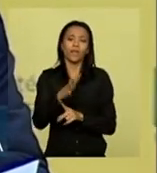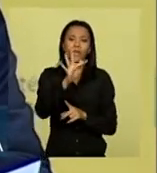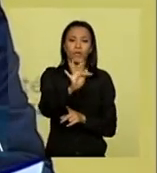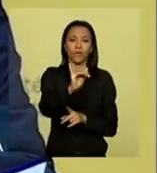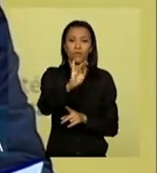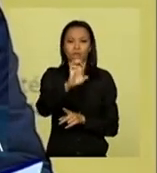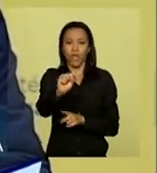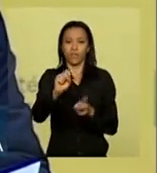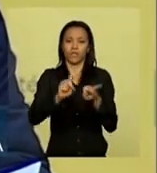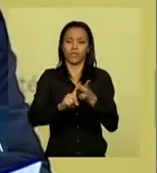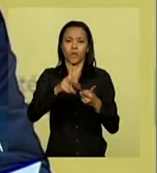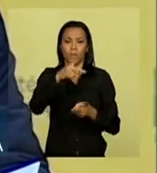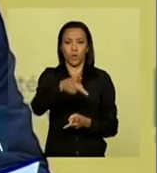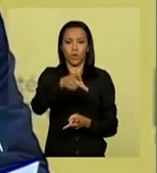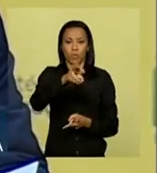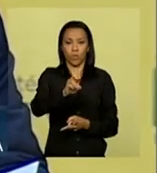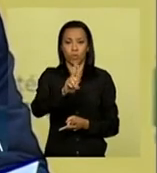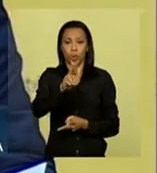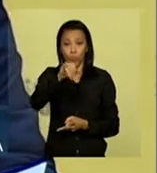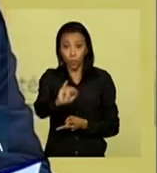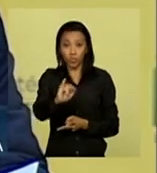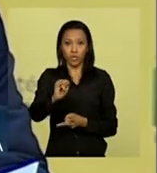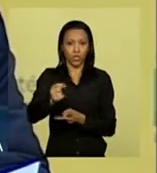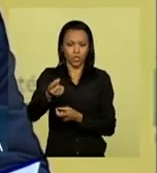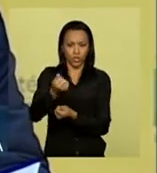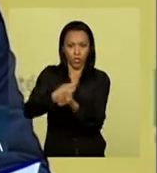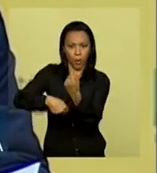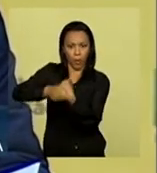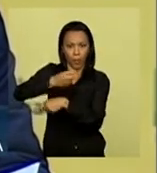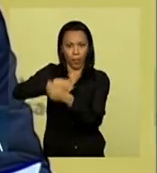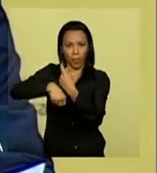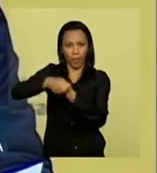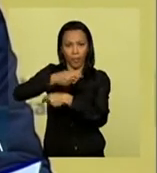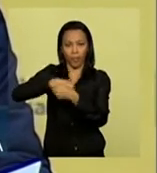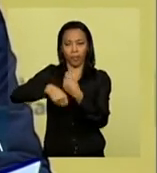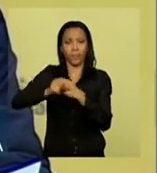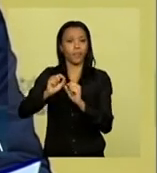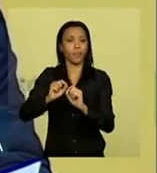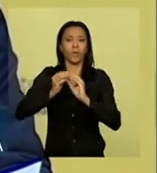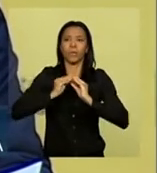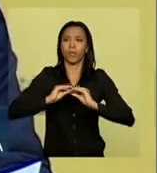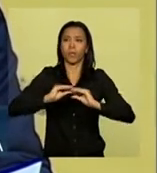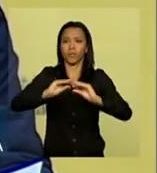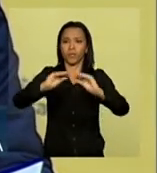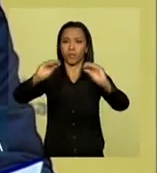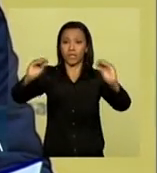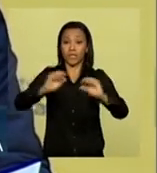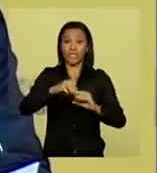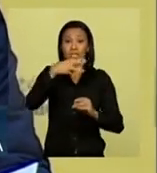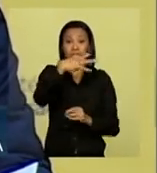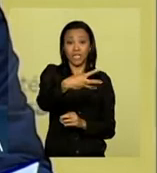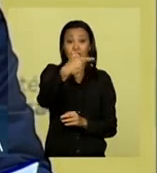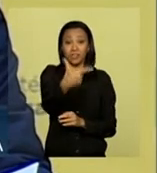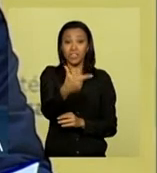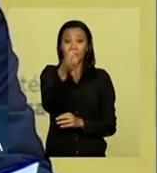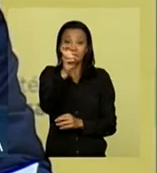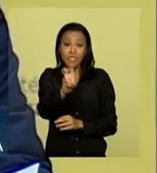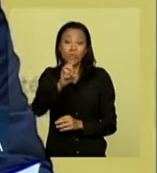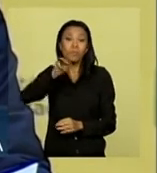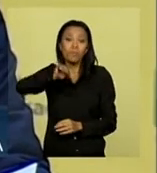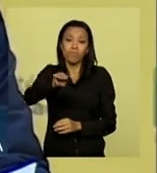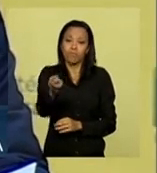e o ProUni trouxeram uma economia de recursos para a Federação de 325